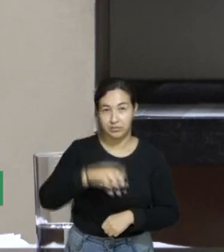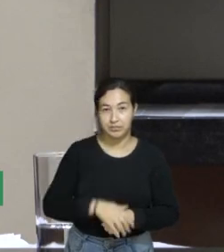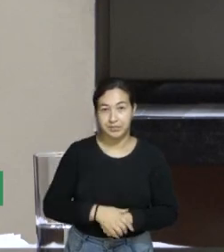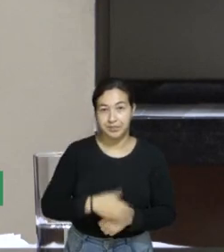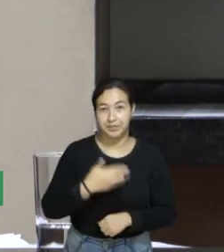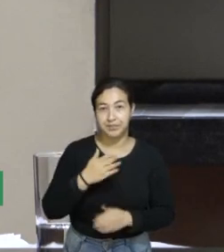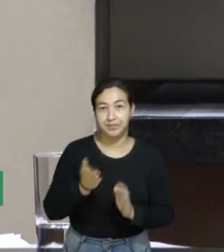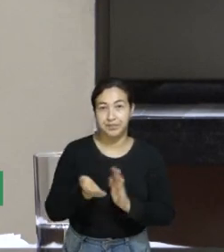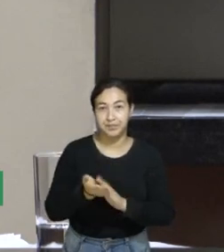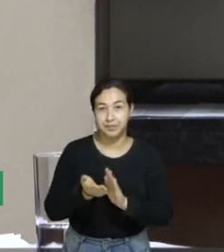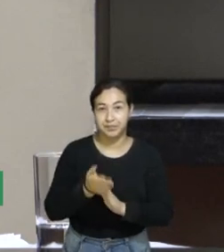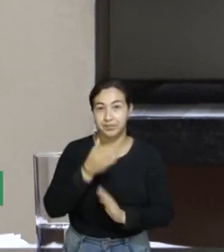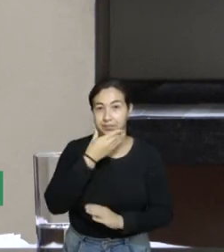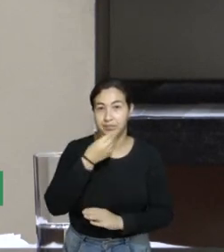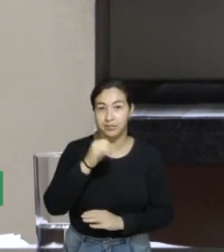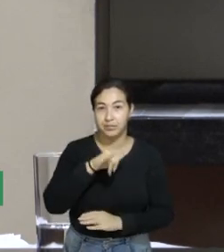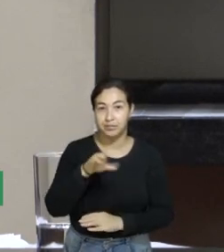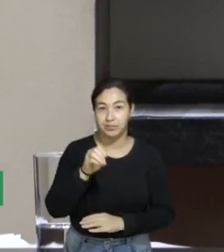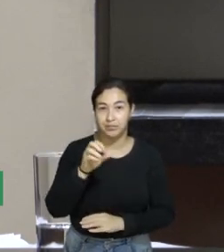aplausos ao senhor João Paulo